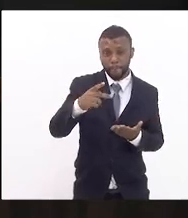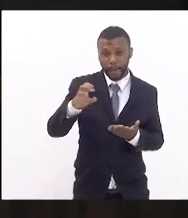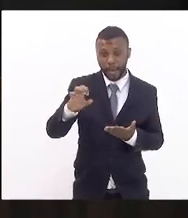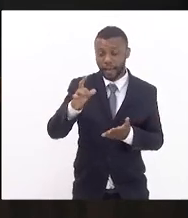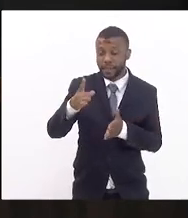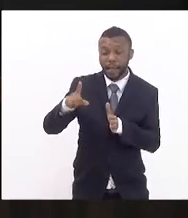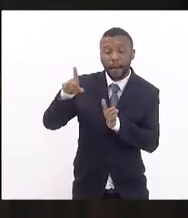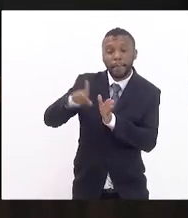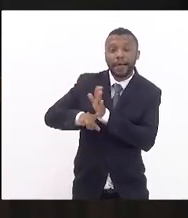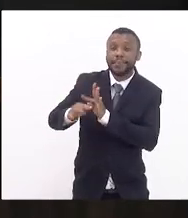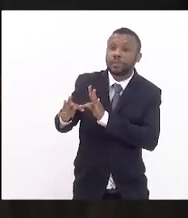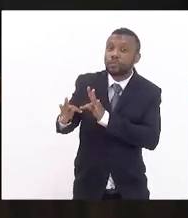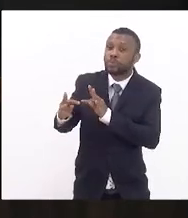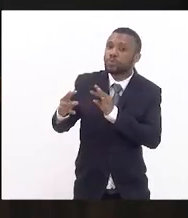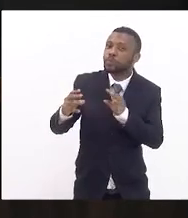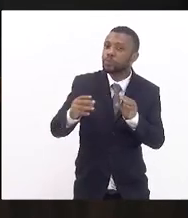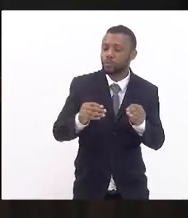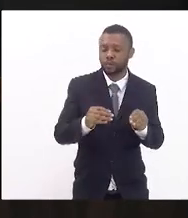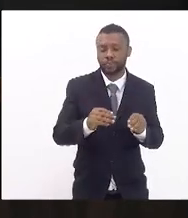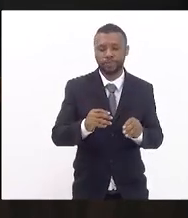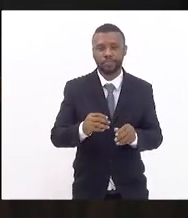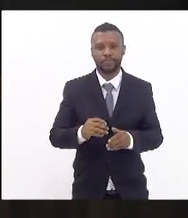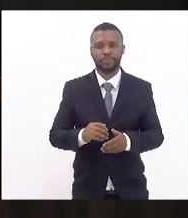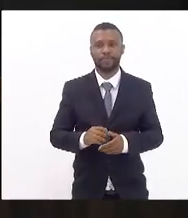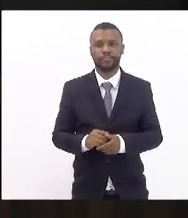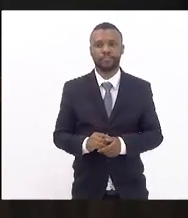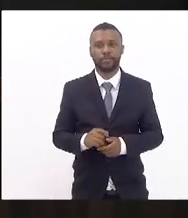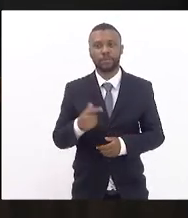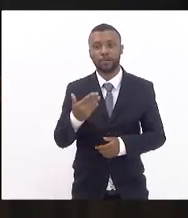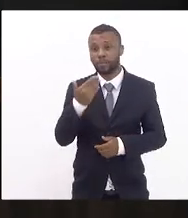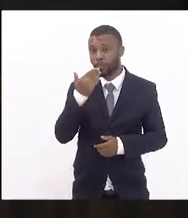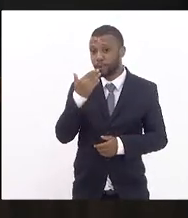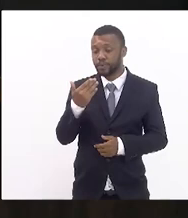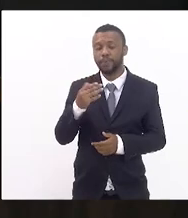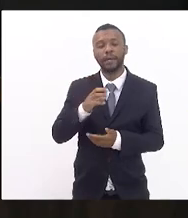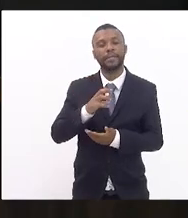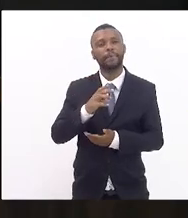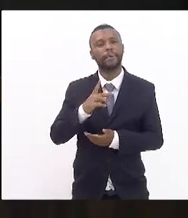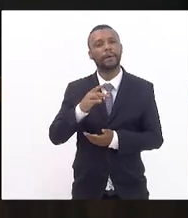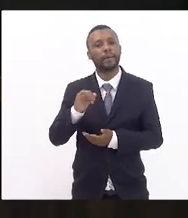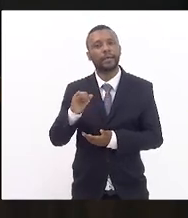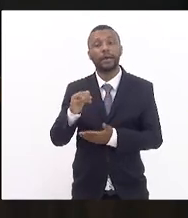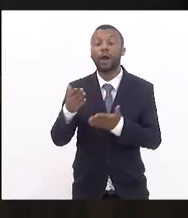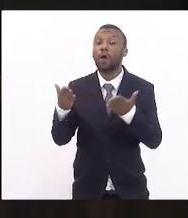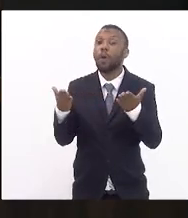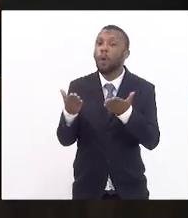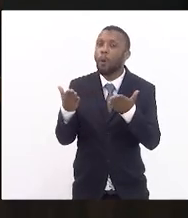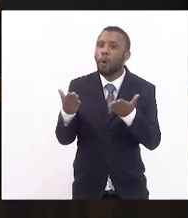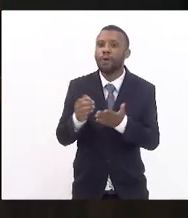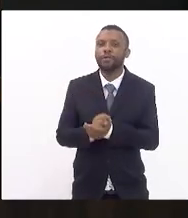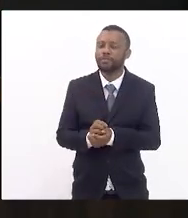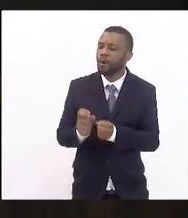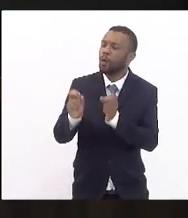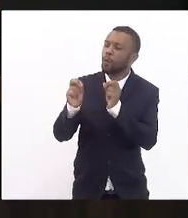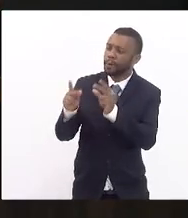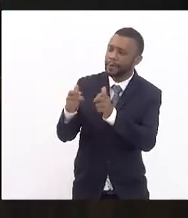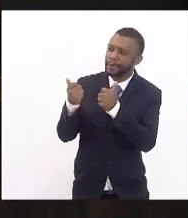tudo. Aí eu disse, eu vou pedir uma CPI hoje. Ele falou, vou gostar.